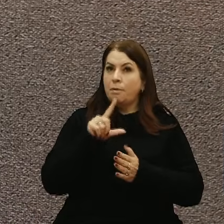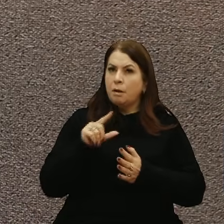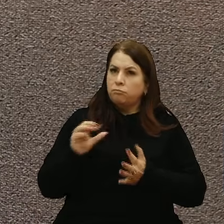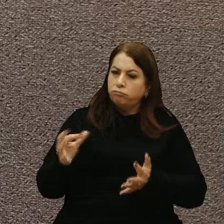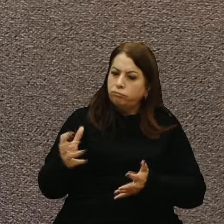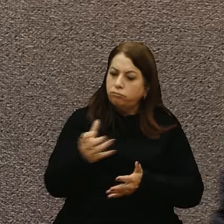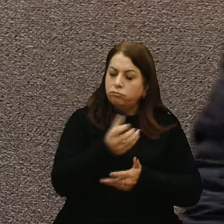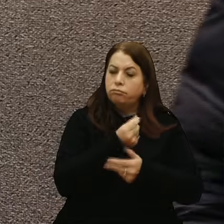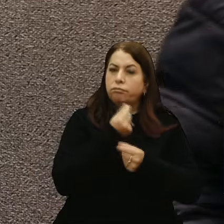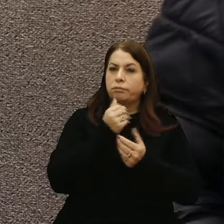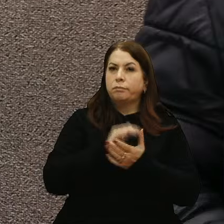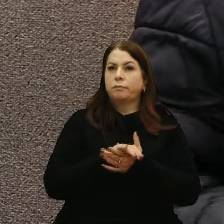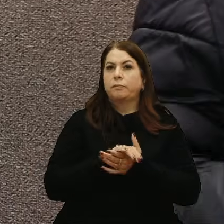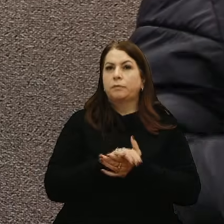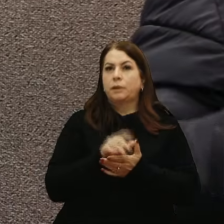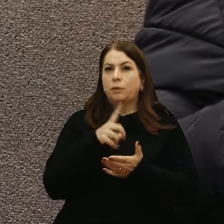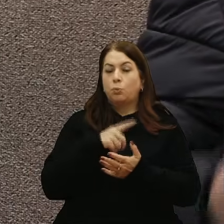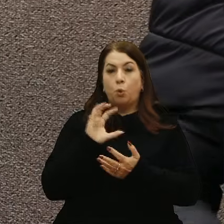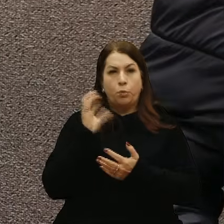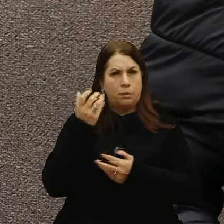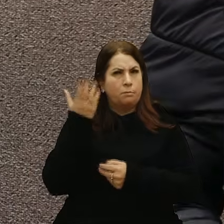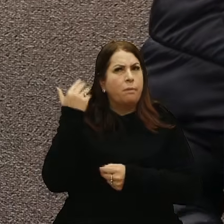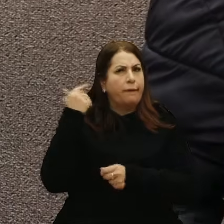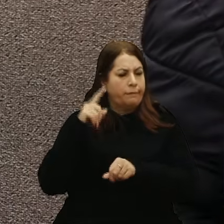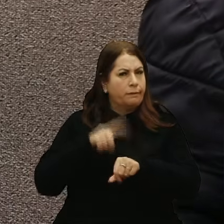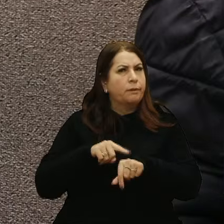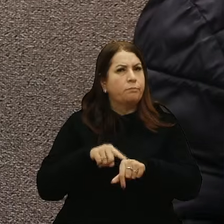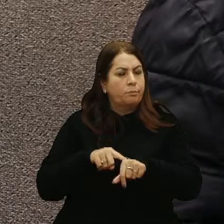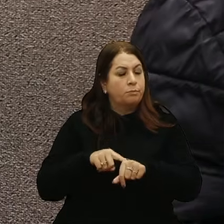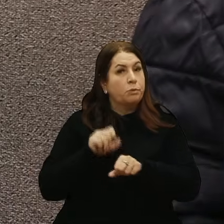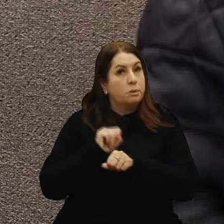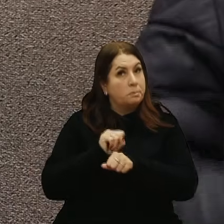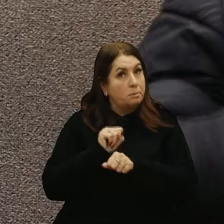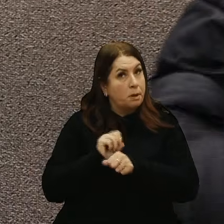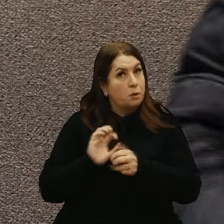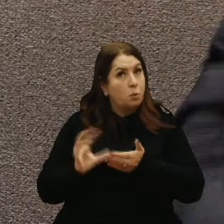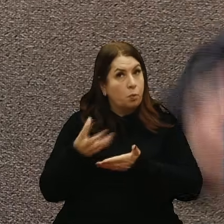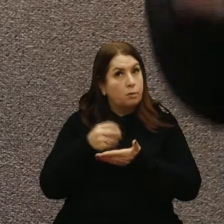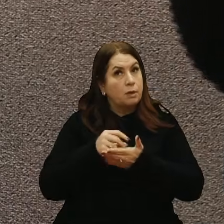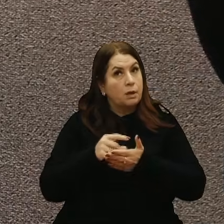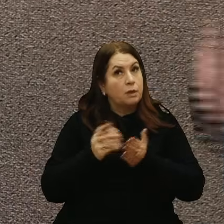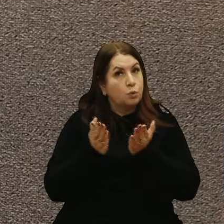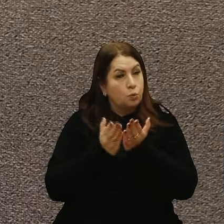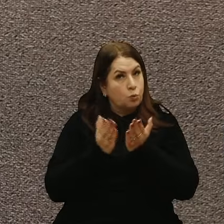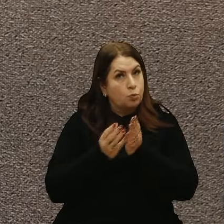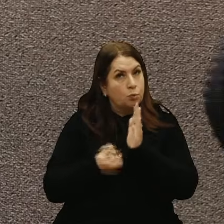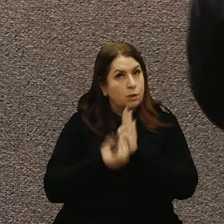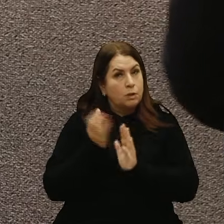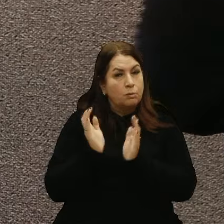arrecadação? Deveria ter acontecido há mais tempo. Eu espero que a Codeca se debruce, crie